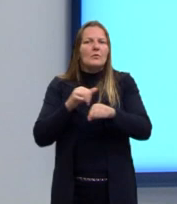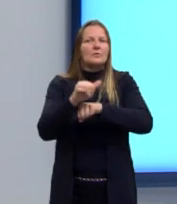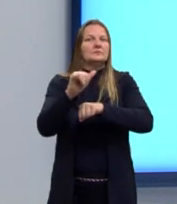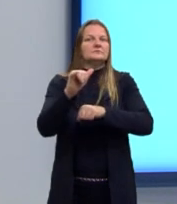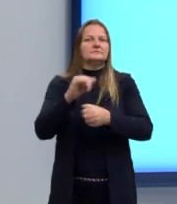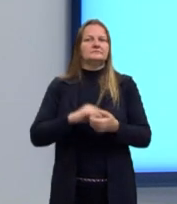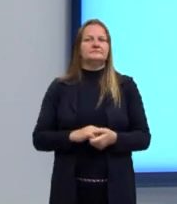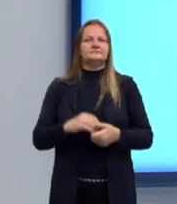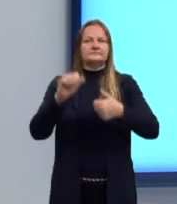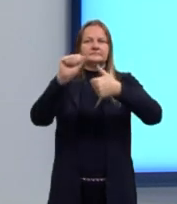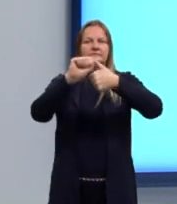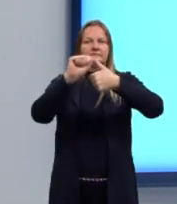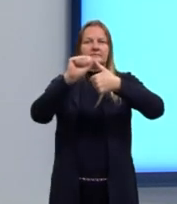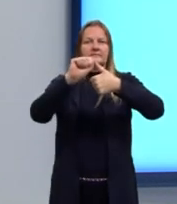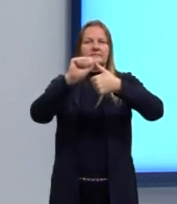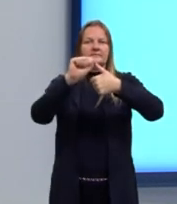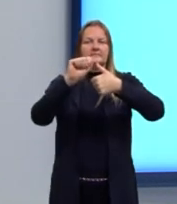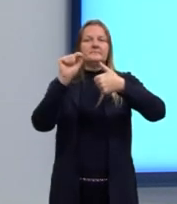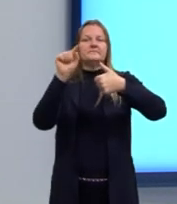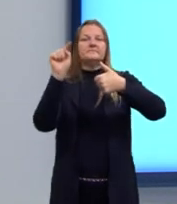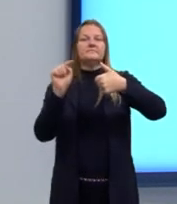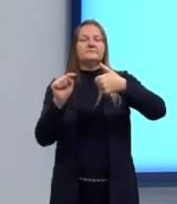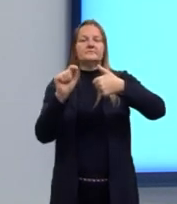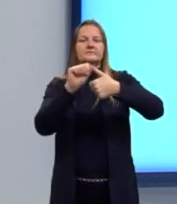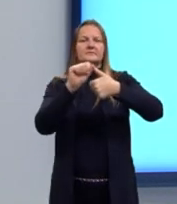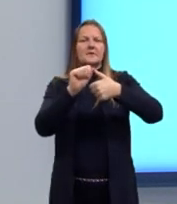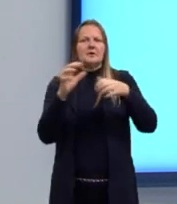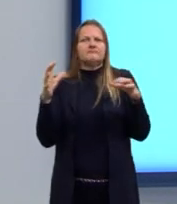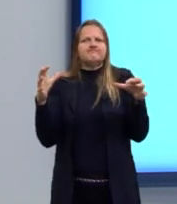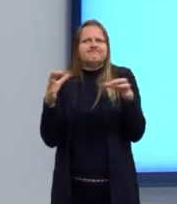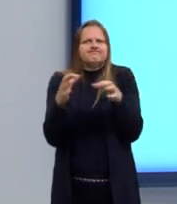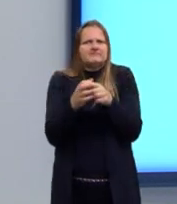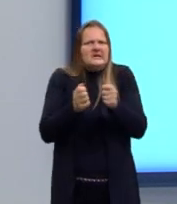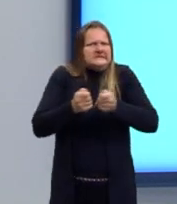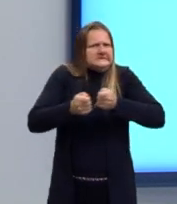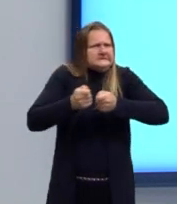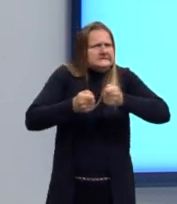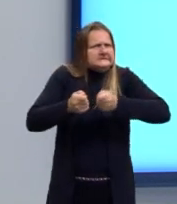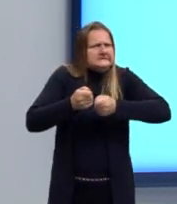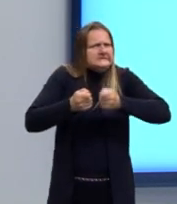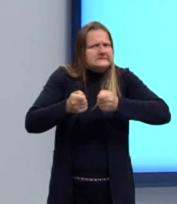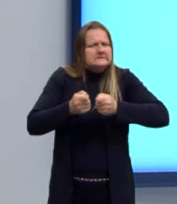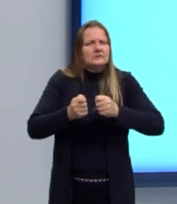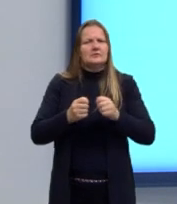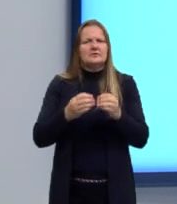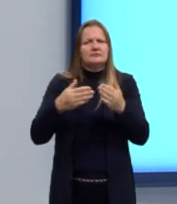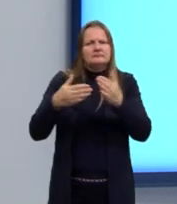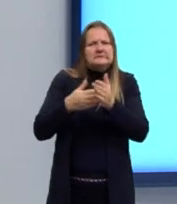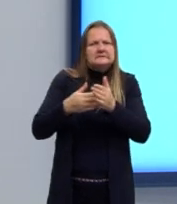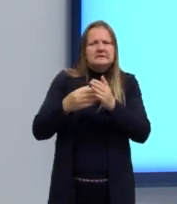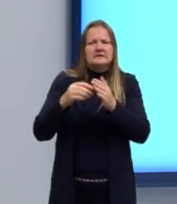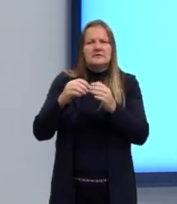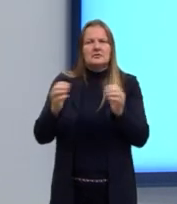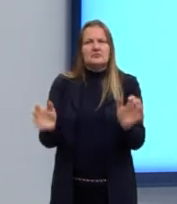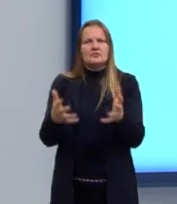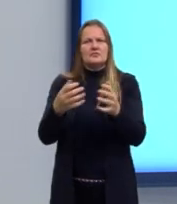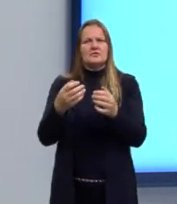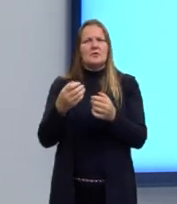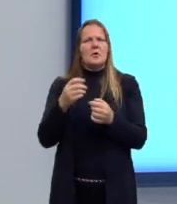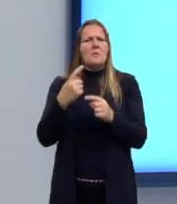situações letra A as ferramentas do controle alfandegário e estímulo ao capital